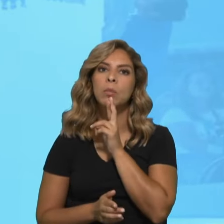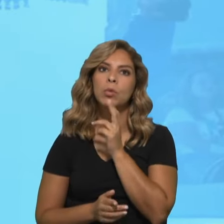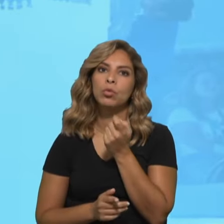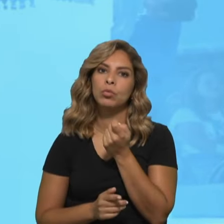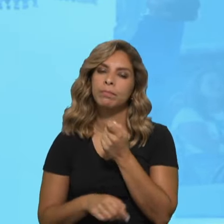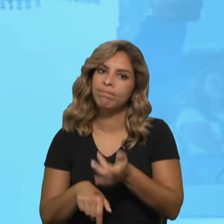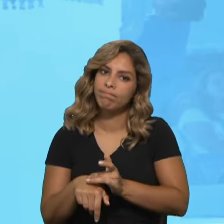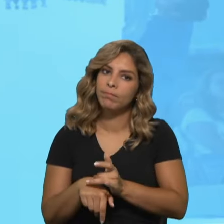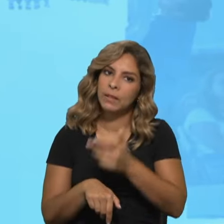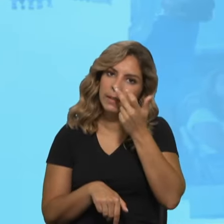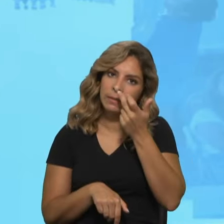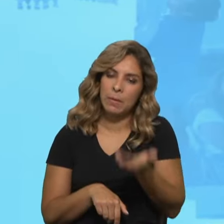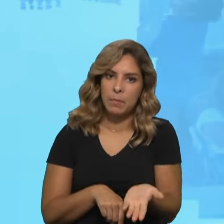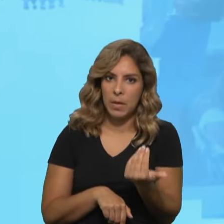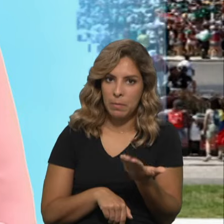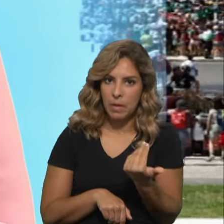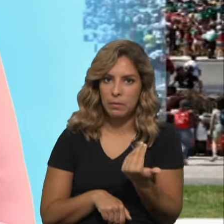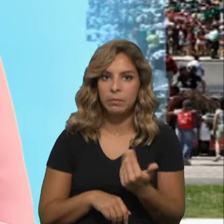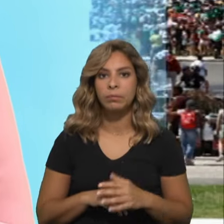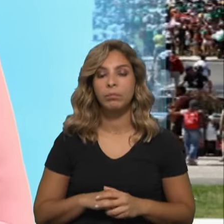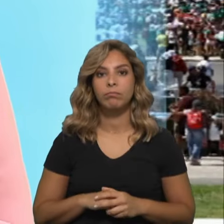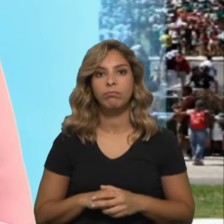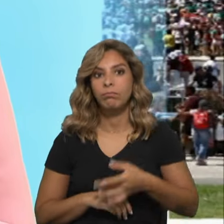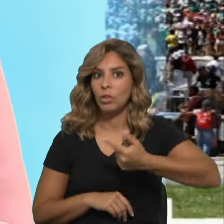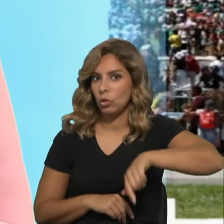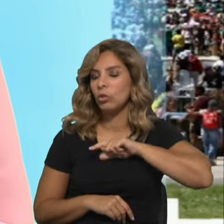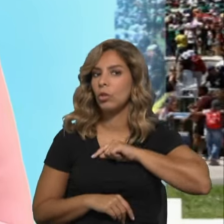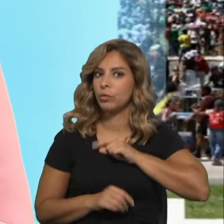é? Nós acolhemos o peregrino